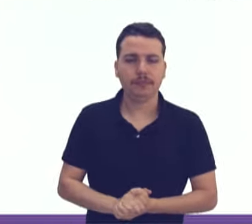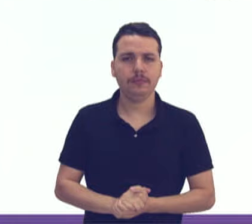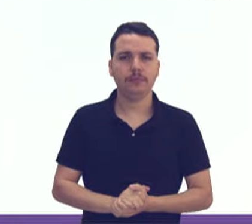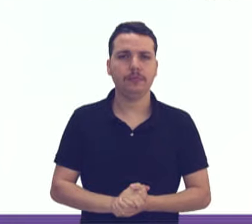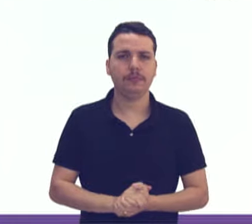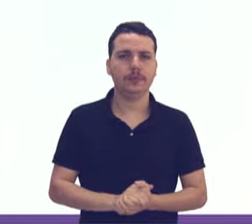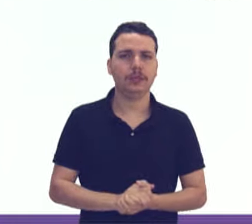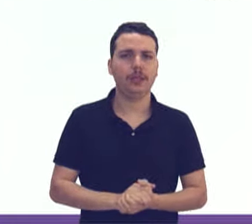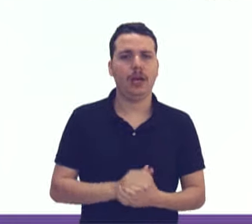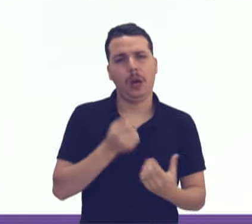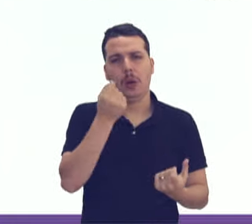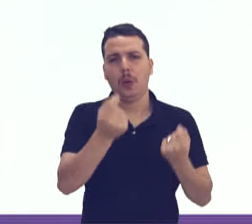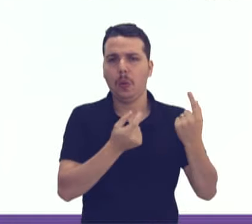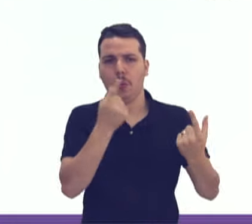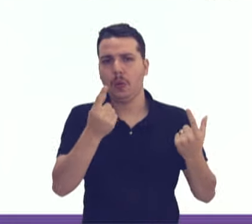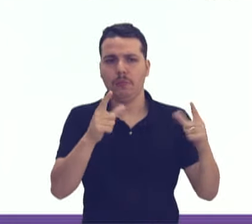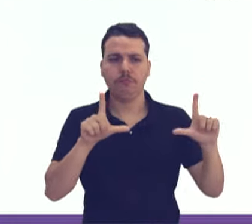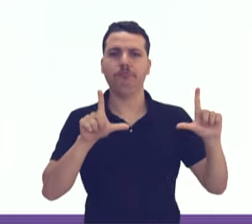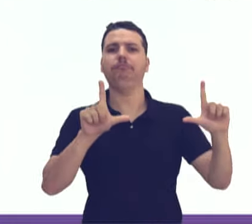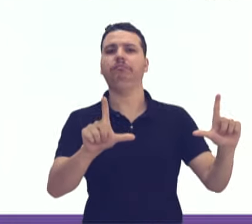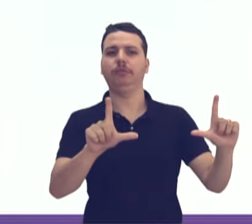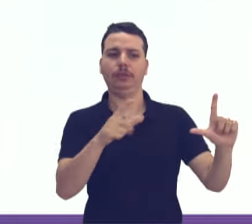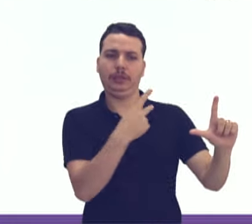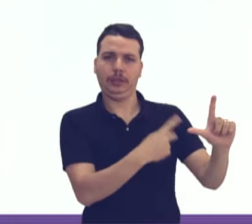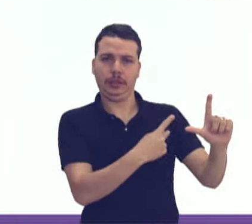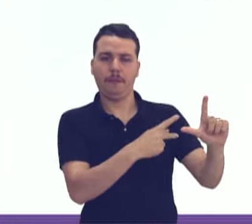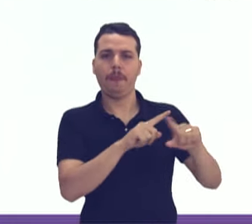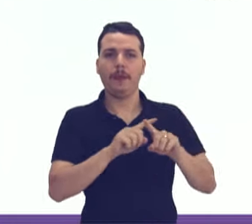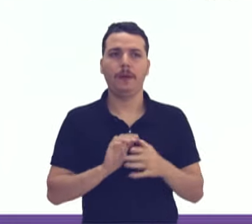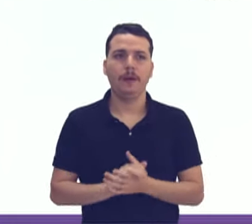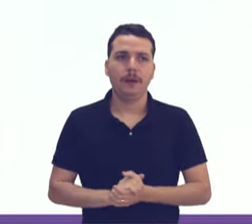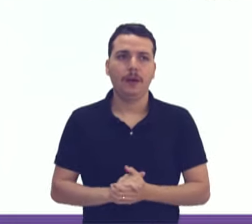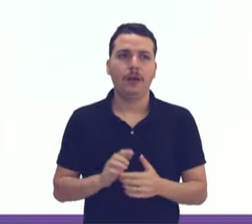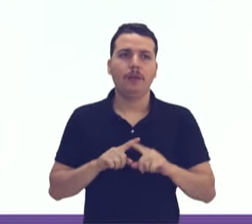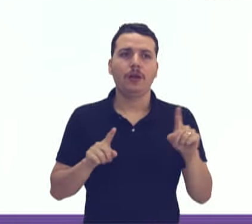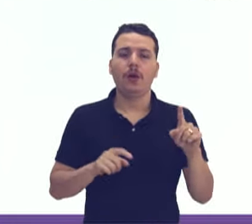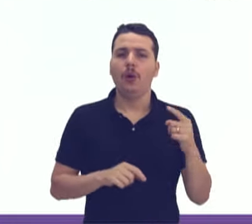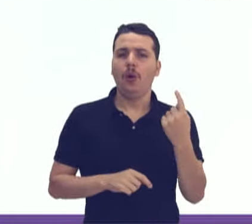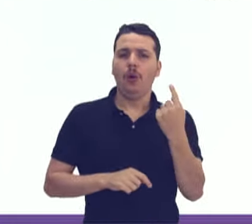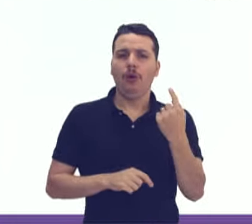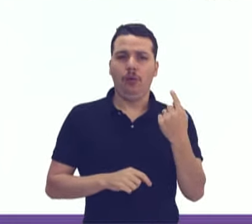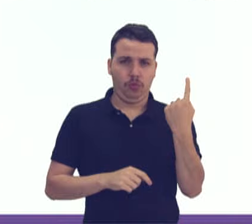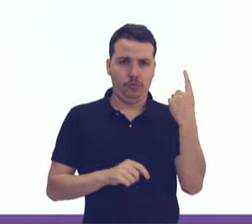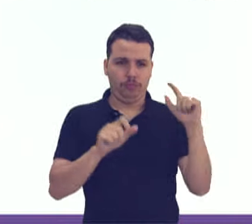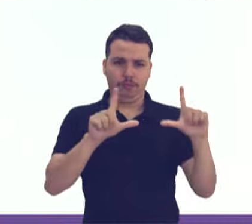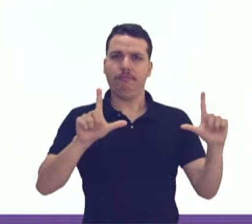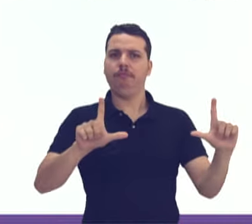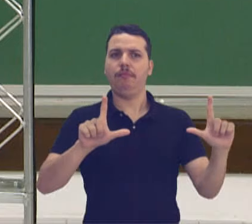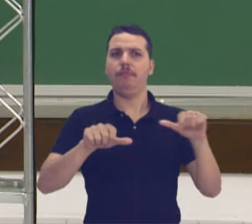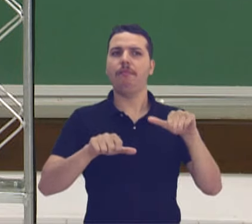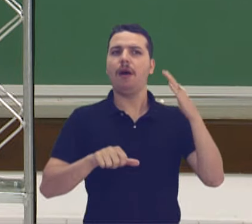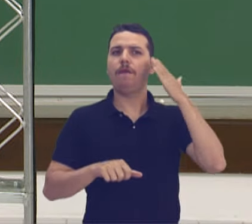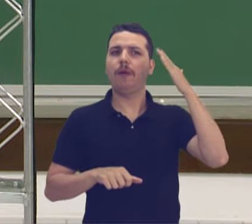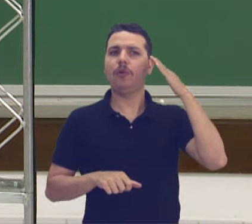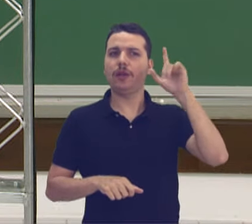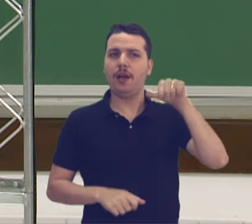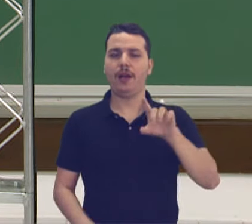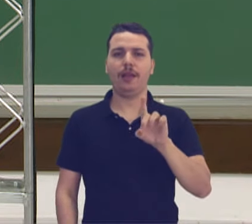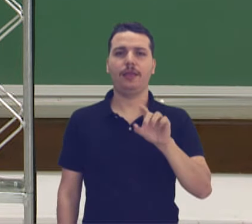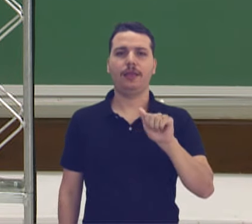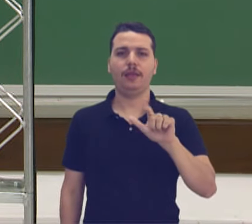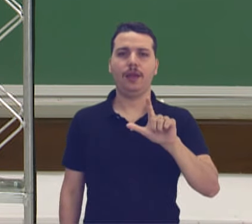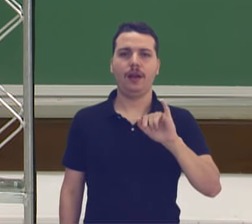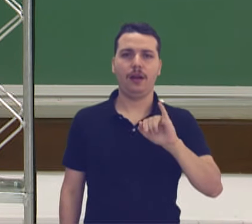algum algum retrato dele principalmente mais uma dos que mais torna a notoriedade dele essa dali atomicus